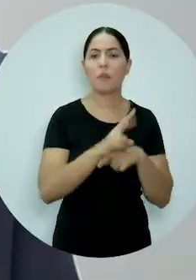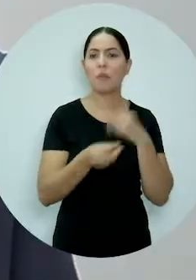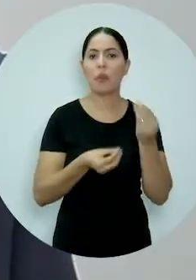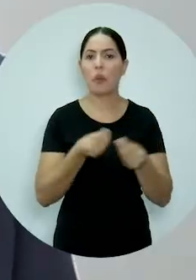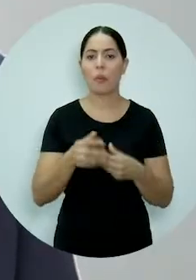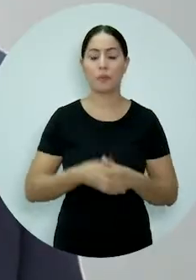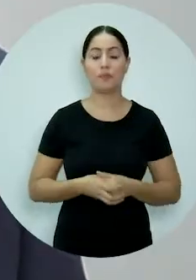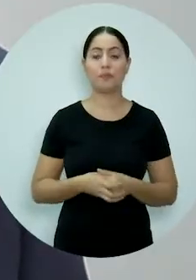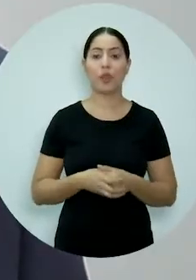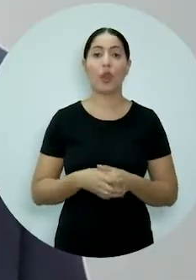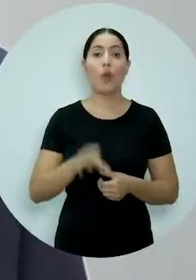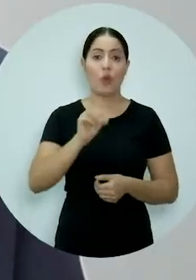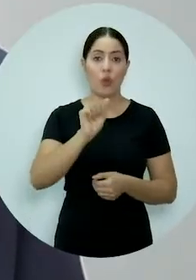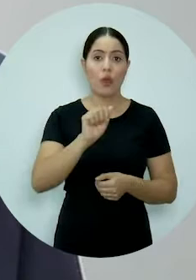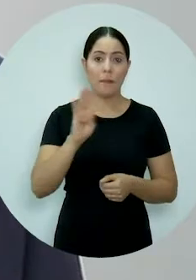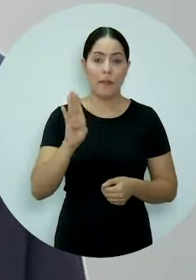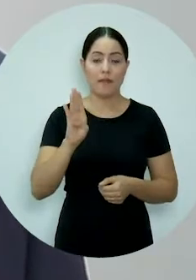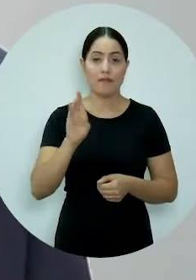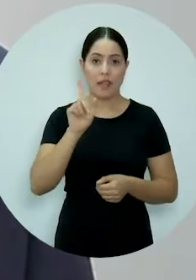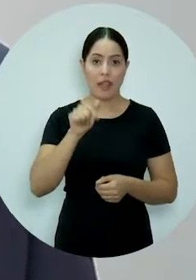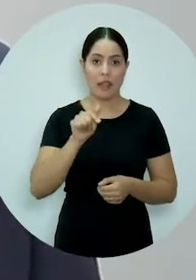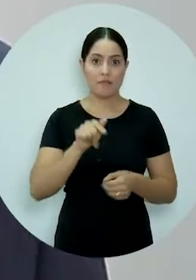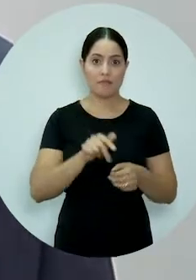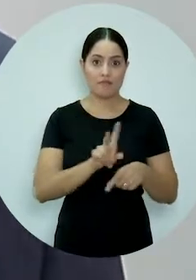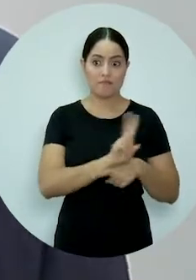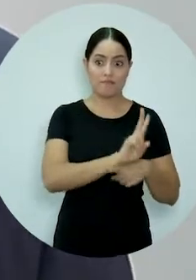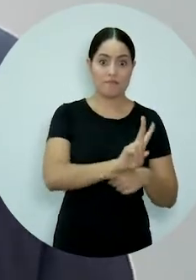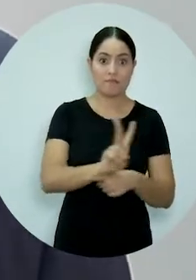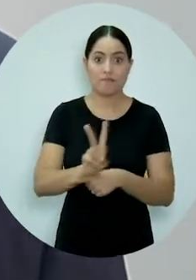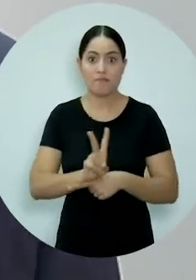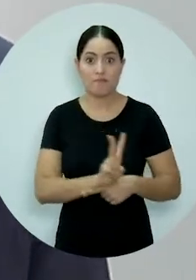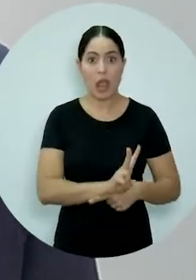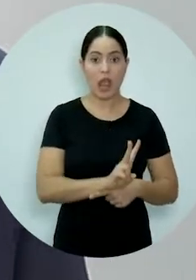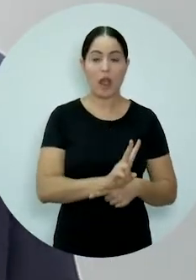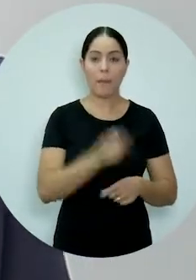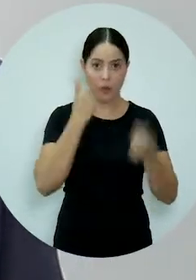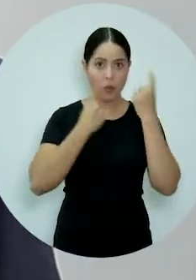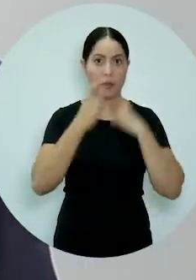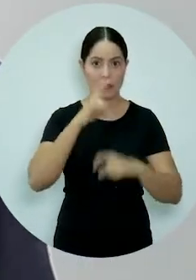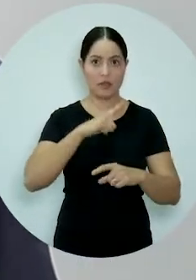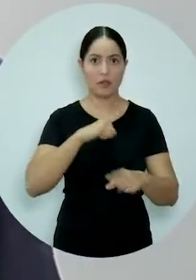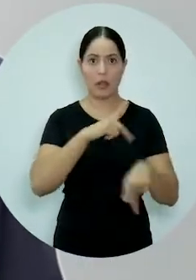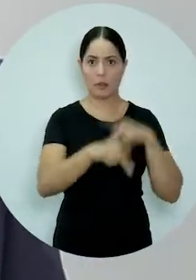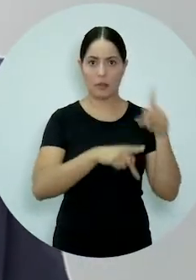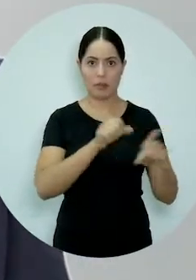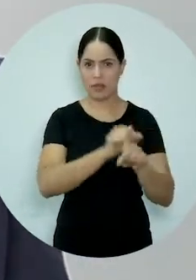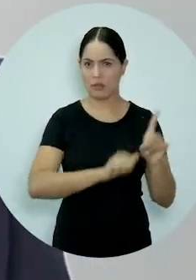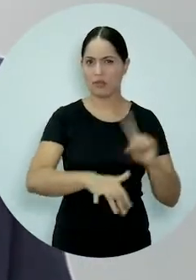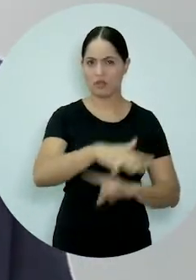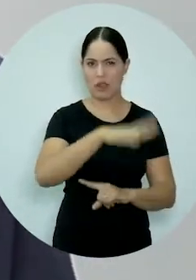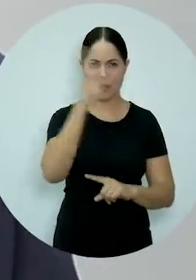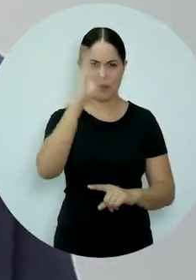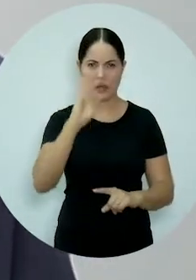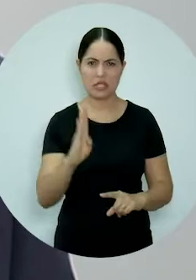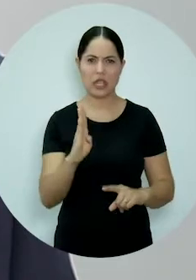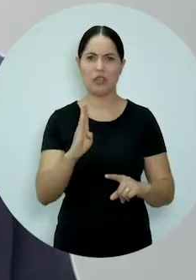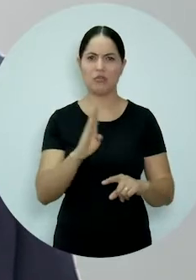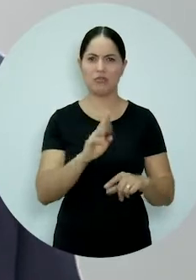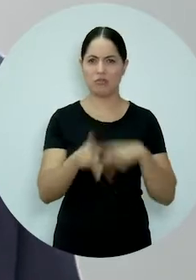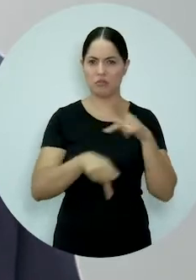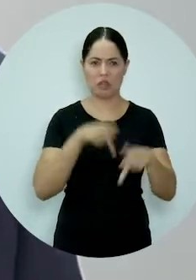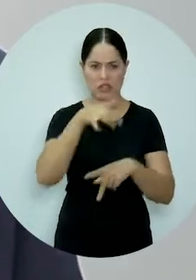A ordem vigilante, né, costumo dizer que a OAB é a casa das boas causas da sociedade amazonense, da sociedade brasileira, e a